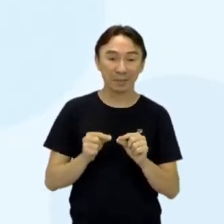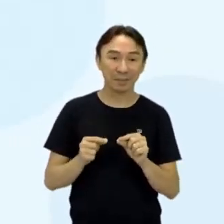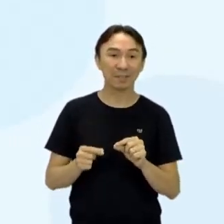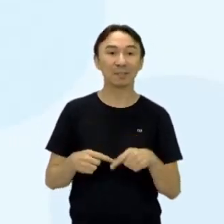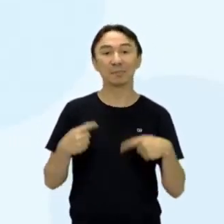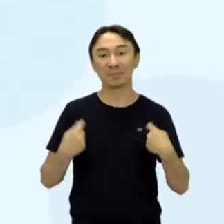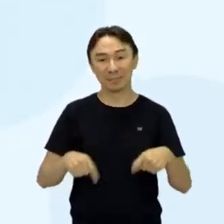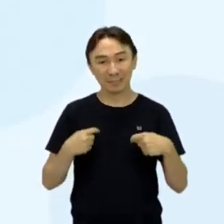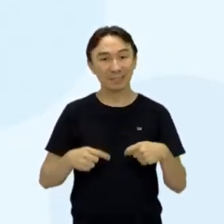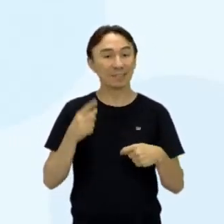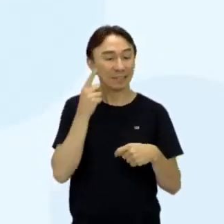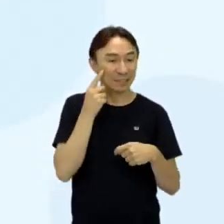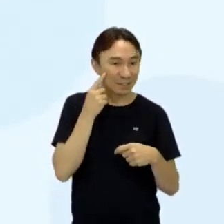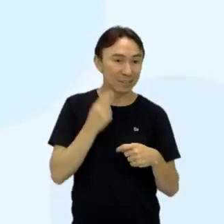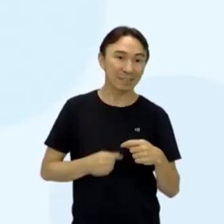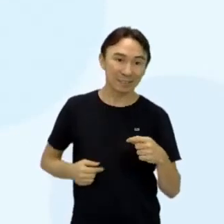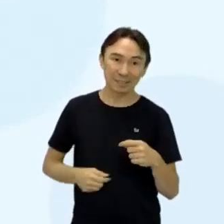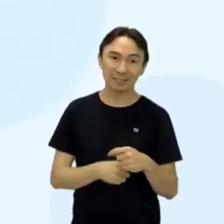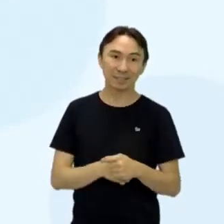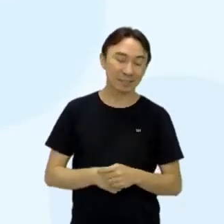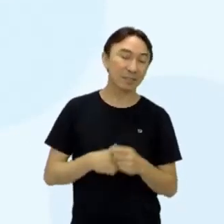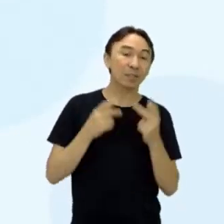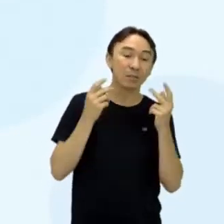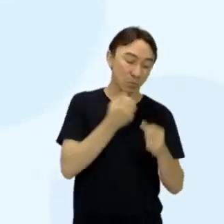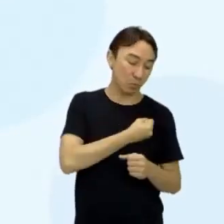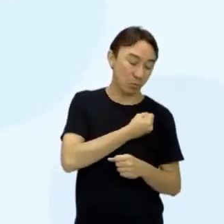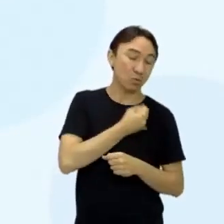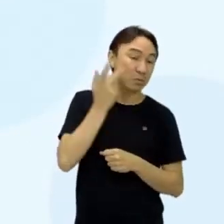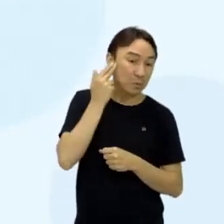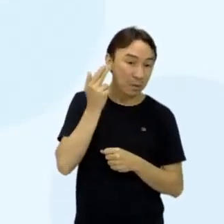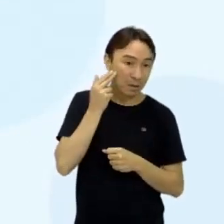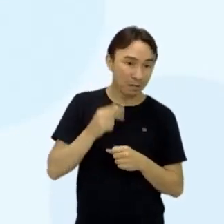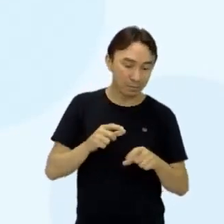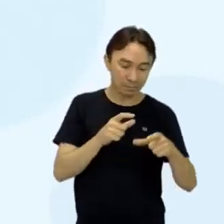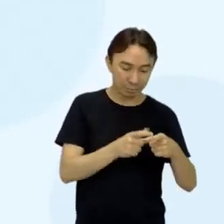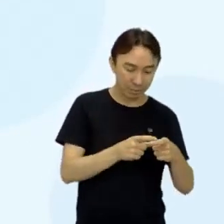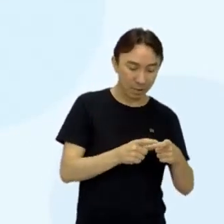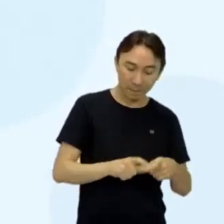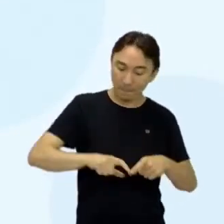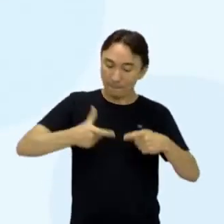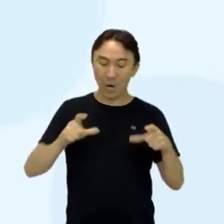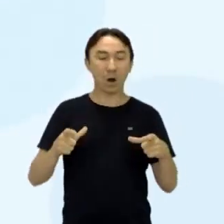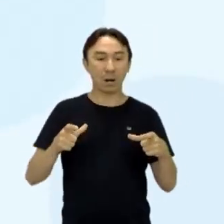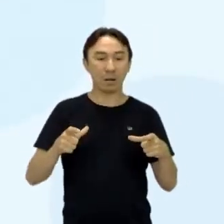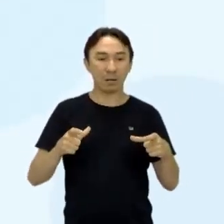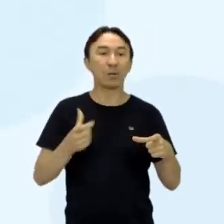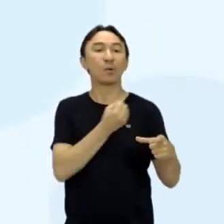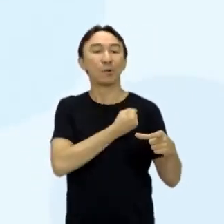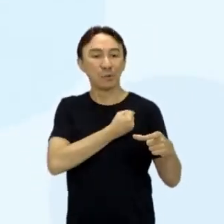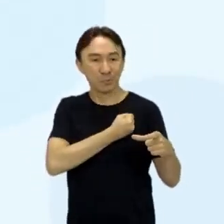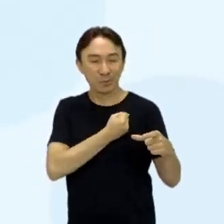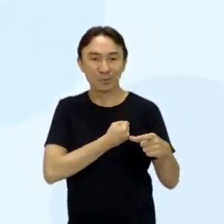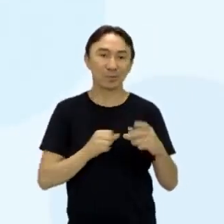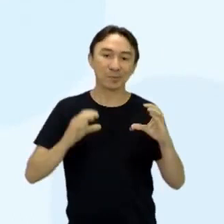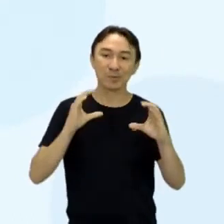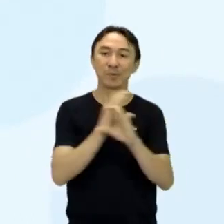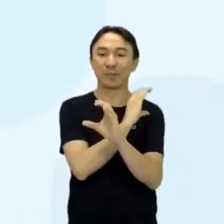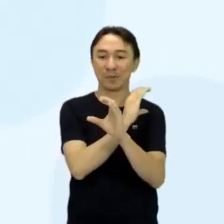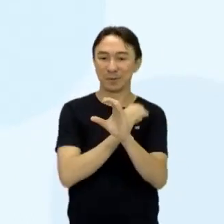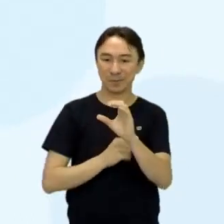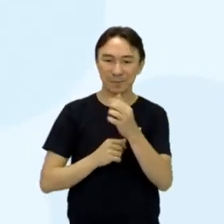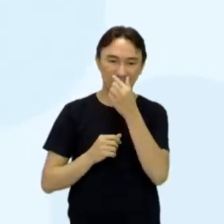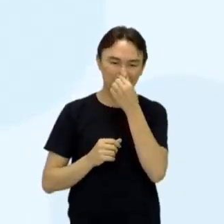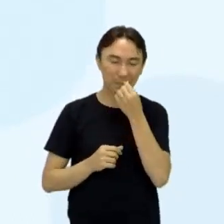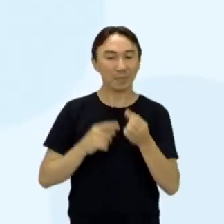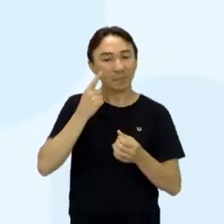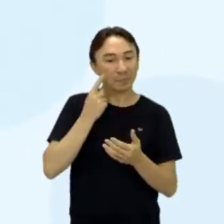números naturais para os números inteiros para atender a operação de subtração, tá certo? Então, quem são os números inteiros? Ó,